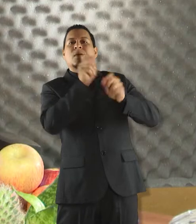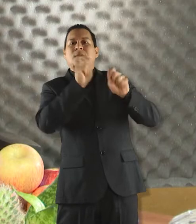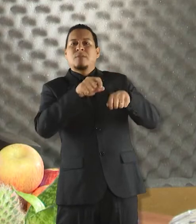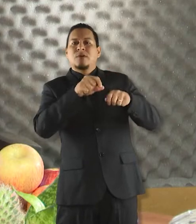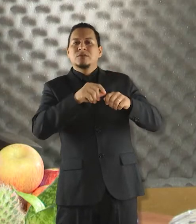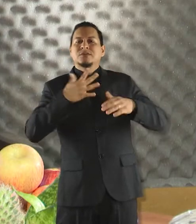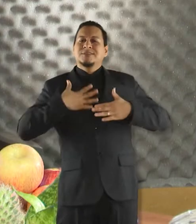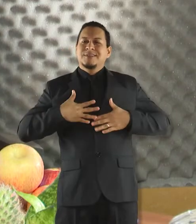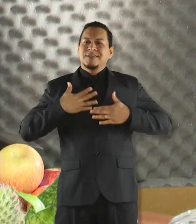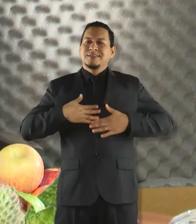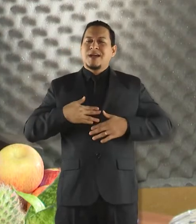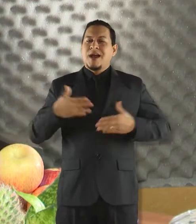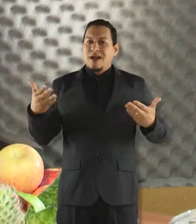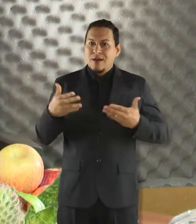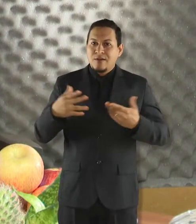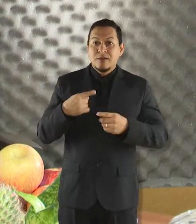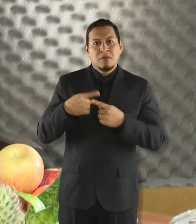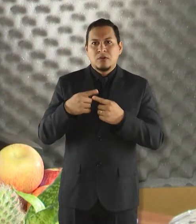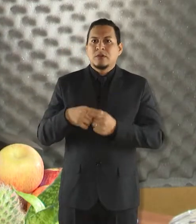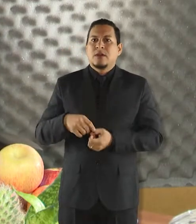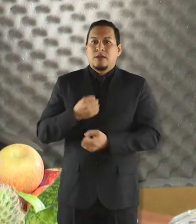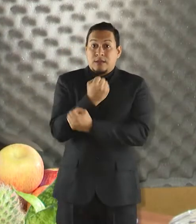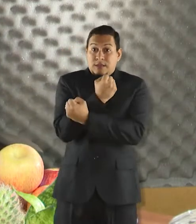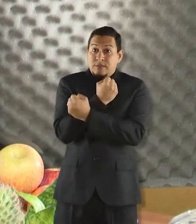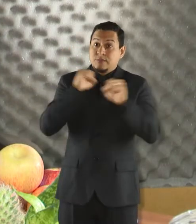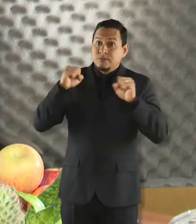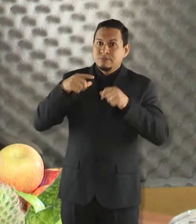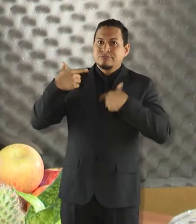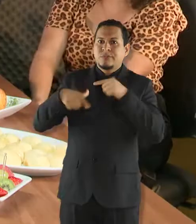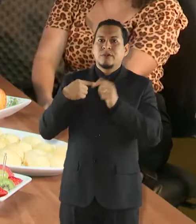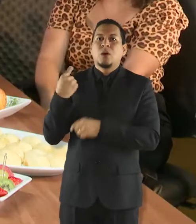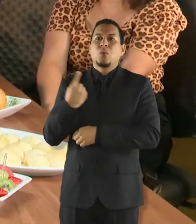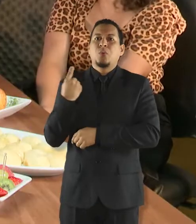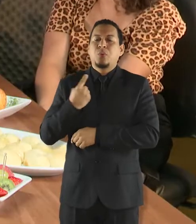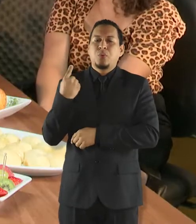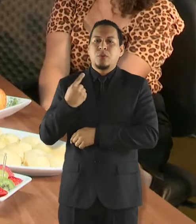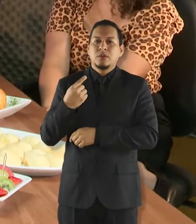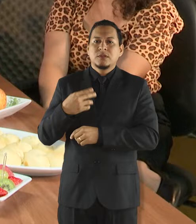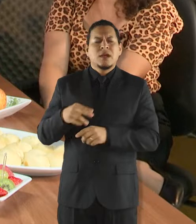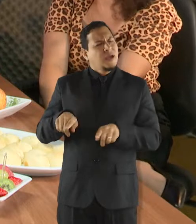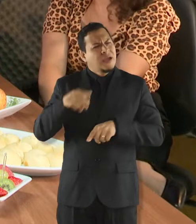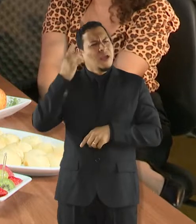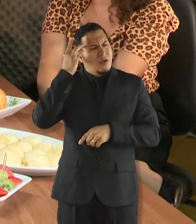para descansar, né, também, né? Porque ninguém é de ferro, né? E eu imagino que a